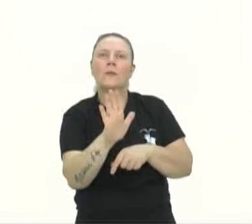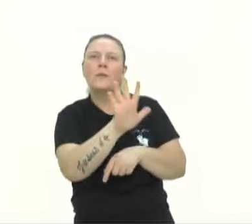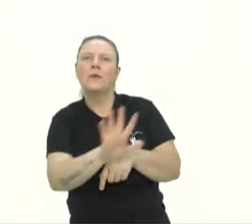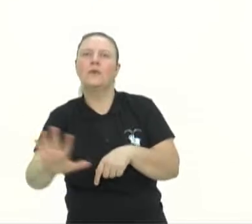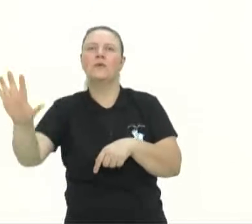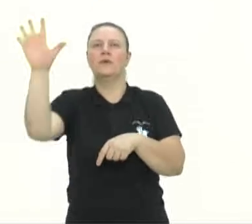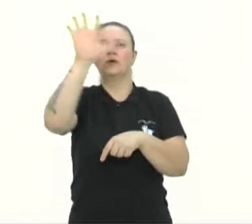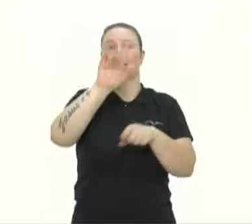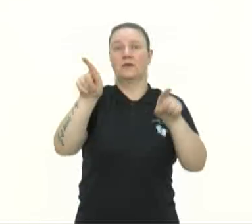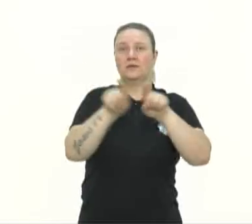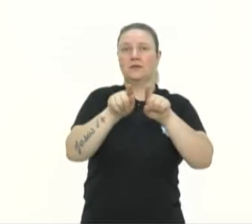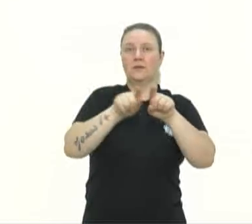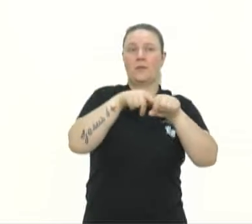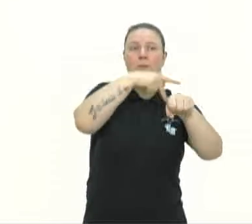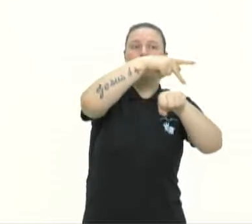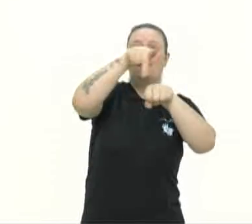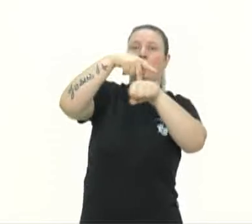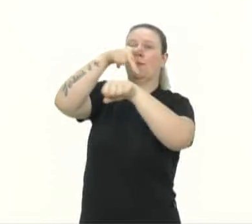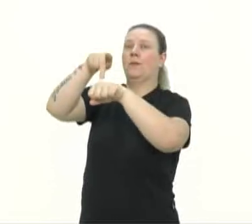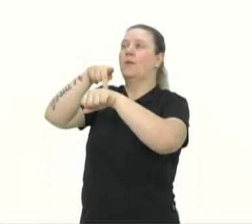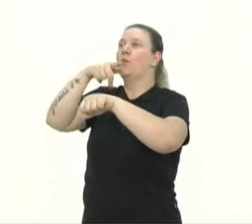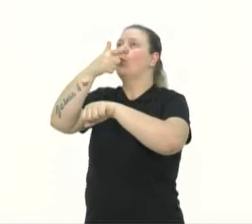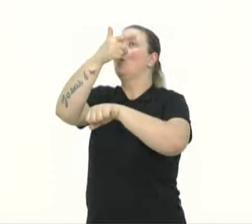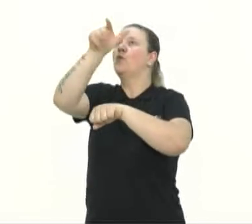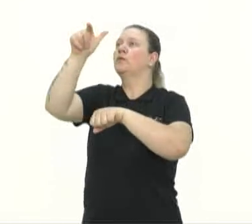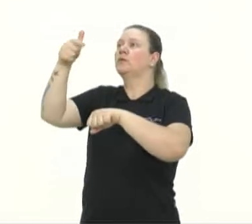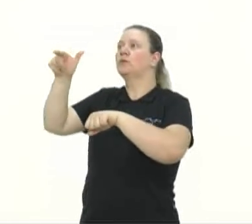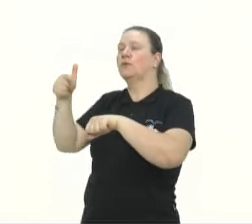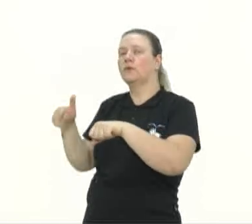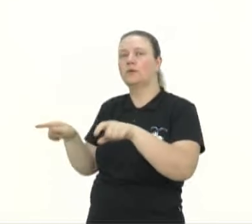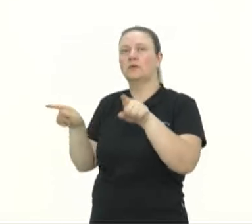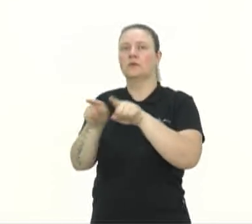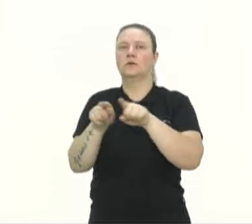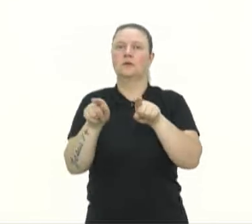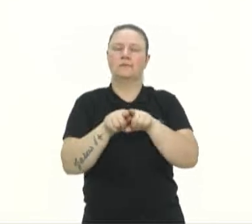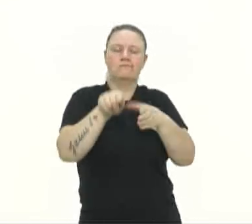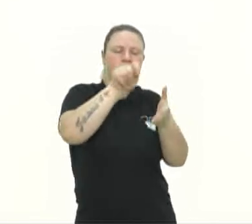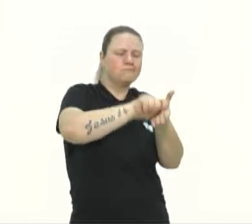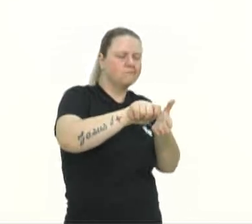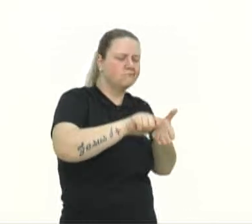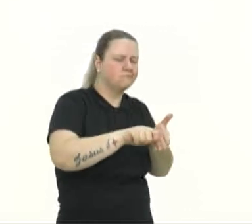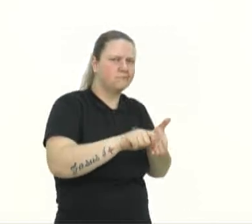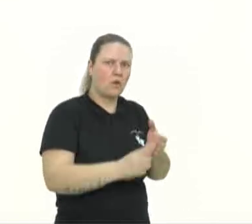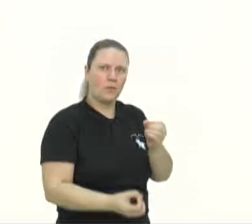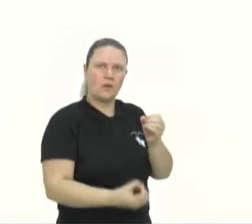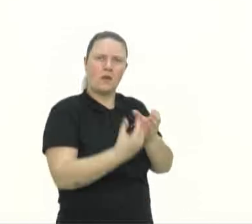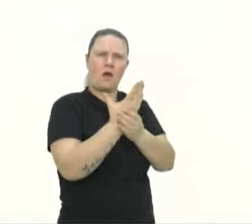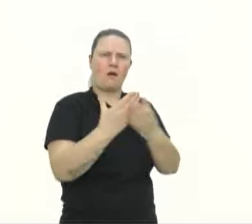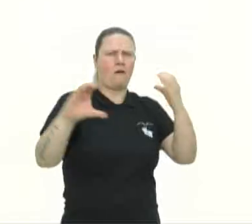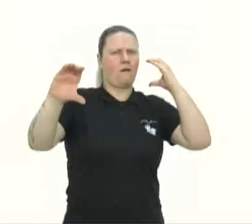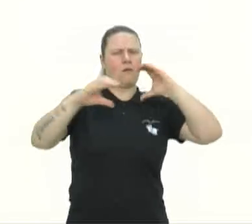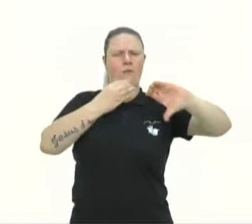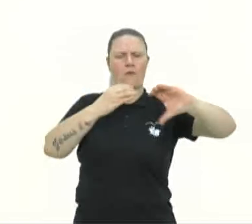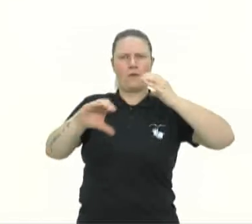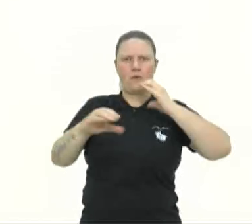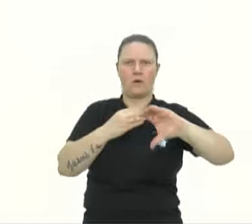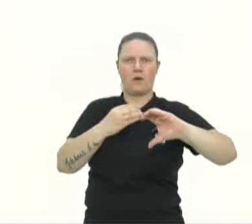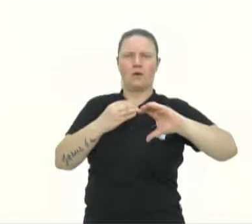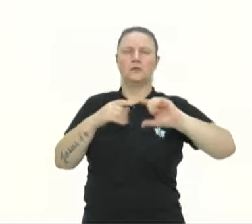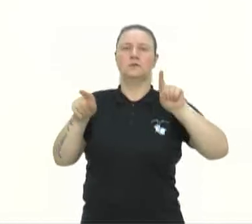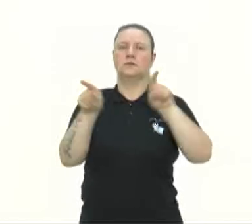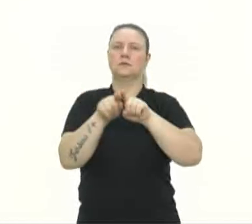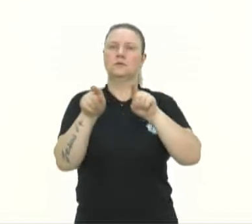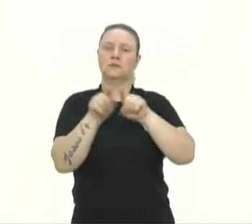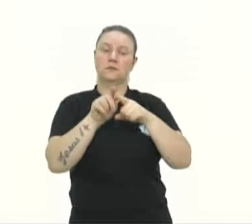até no exterior, por exemplo, tá? Tornou-se compositor, cantor, apresentador de